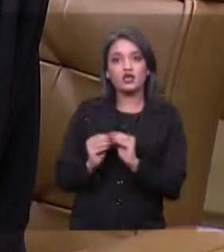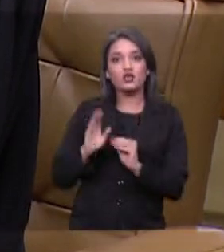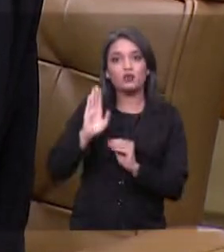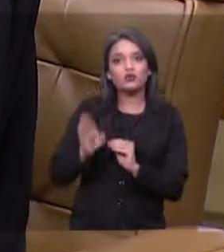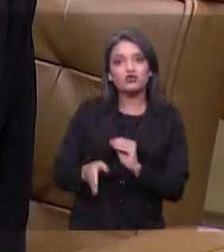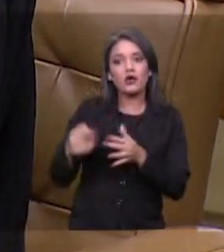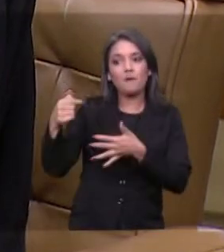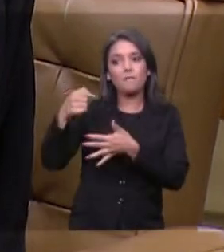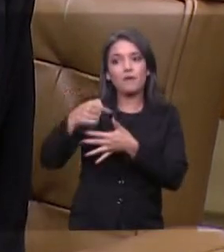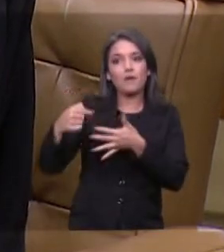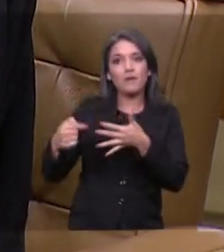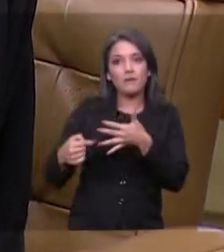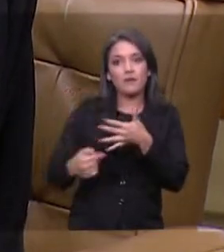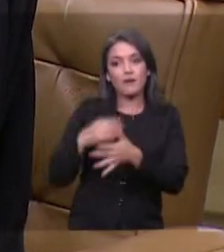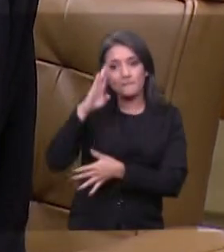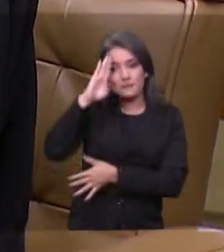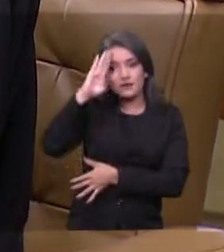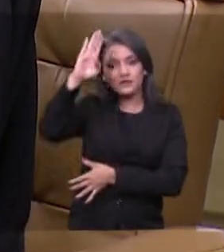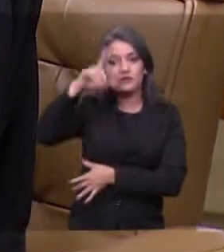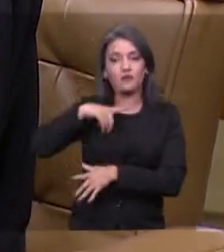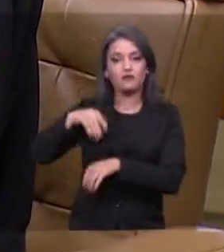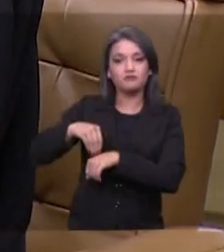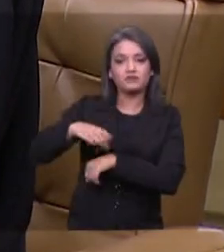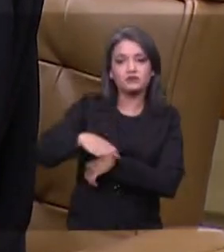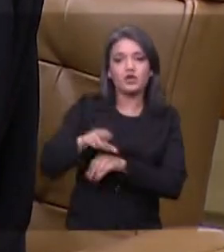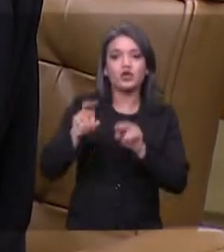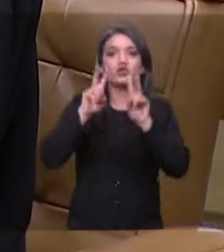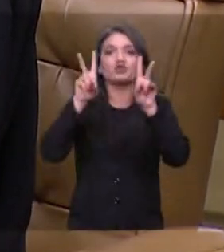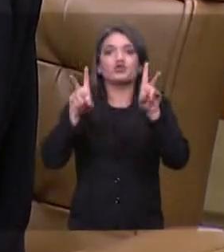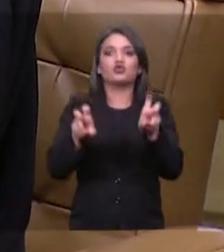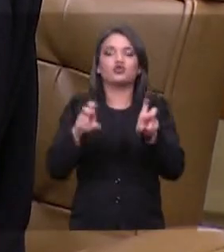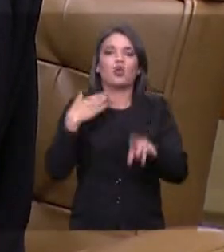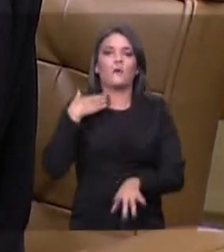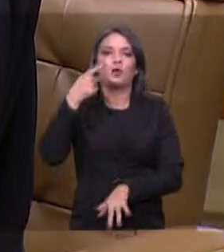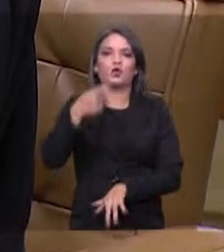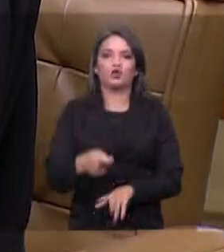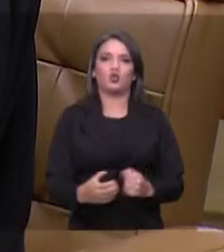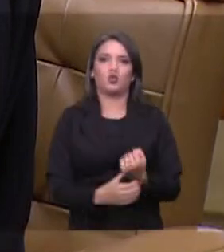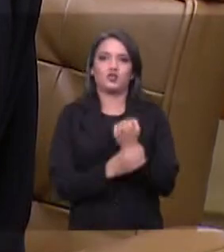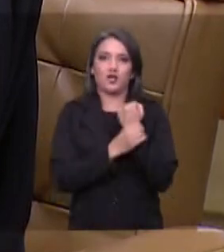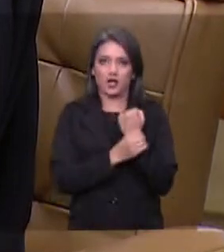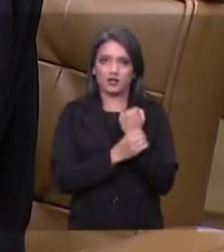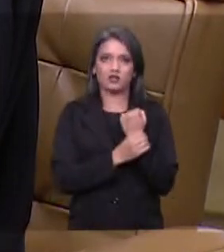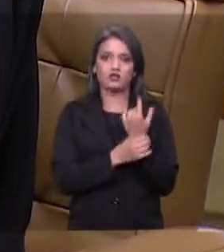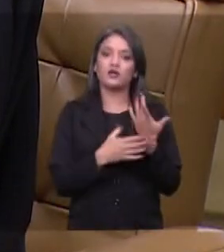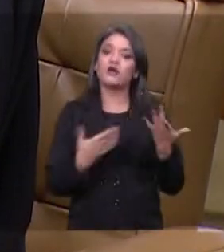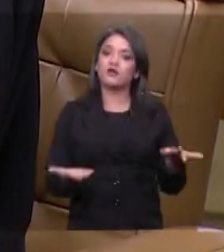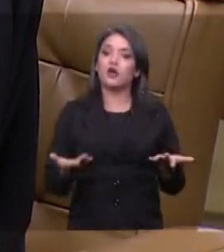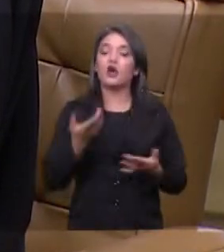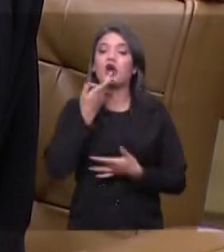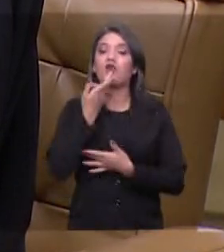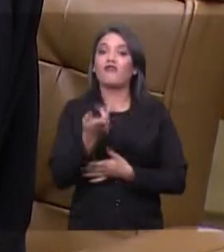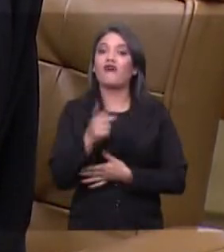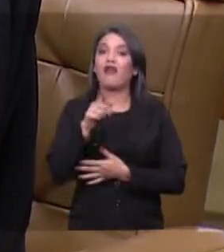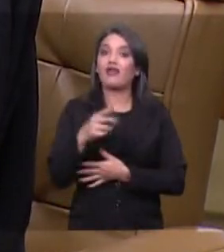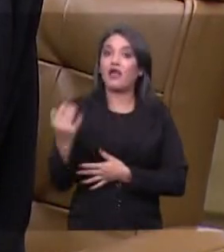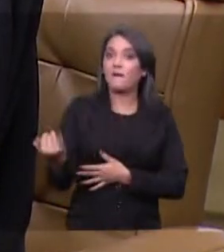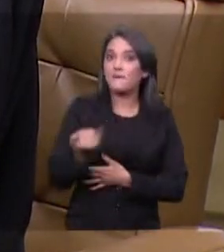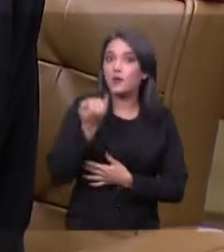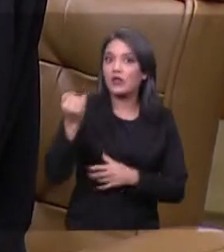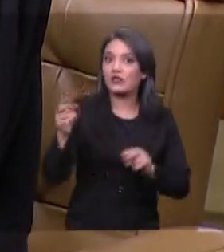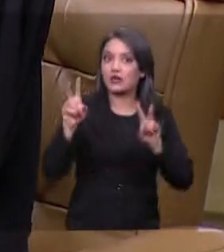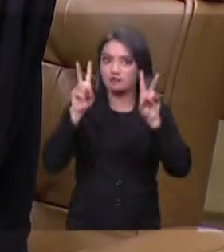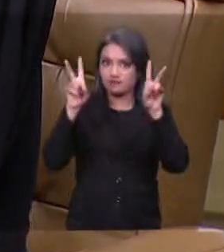principais pontos que pretendo abordar sobre o Instituto do Juiz das Garantias. Quero aqui salientar a importância do